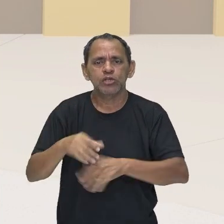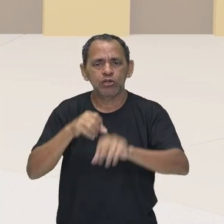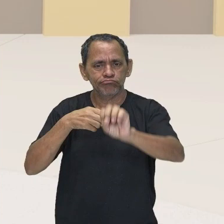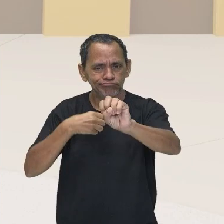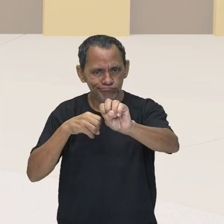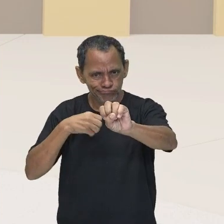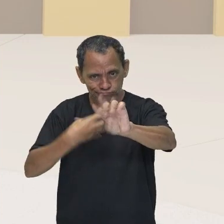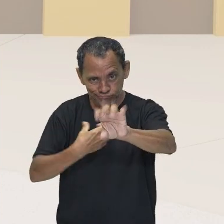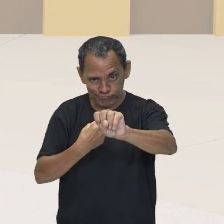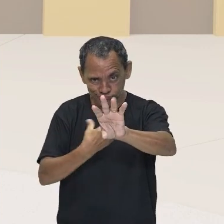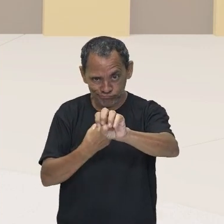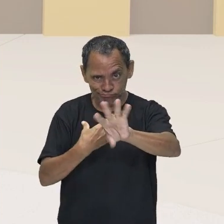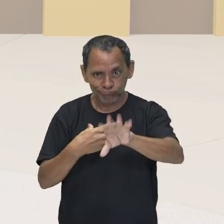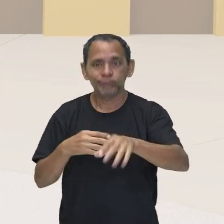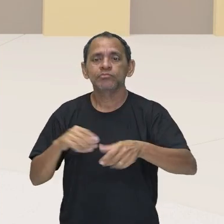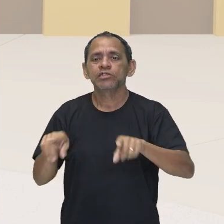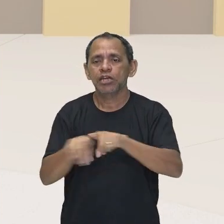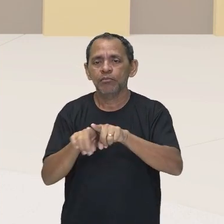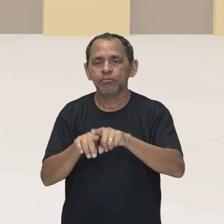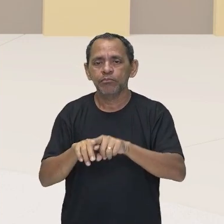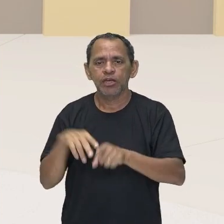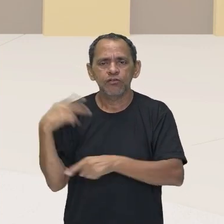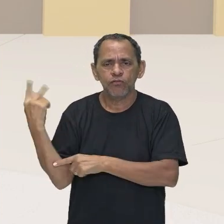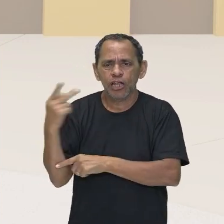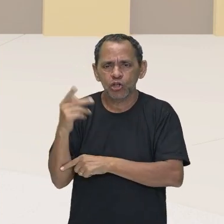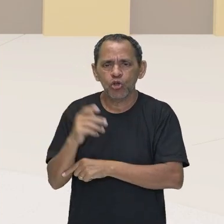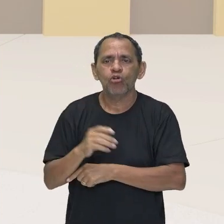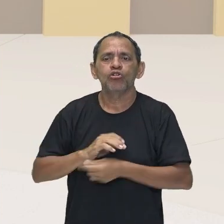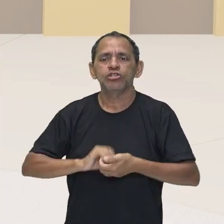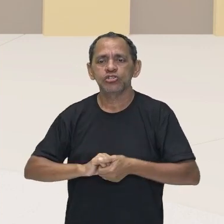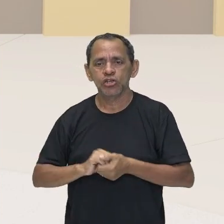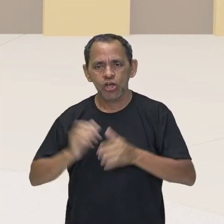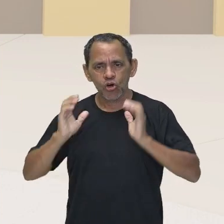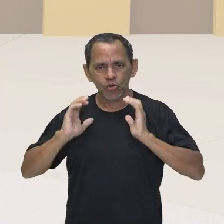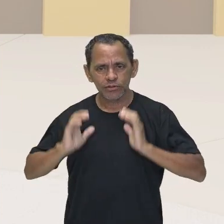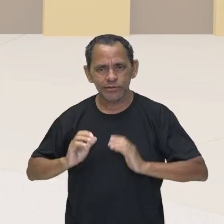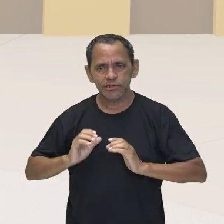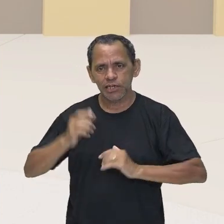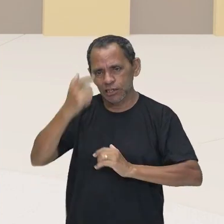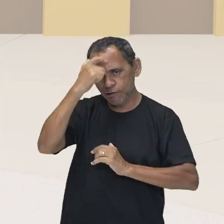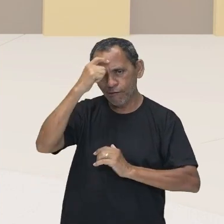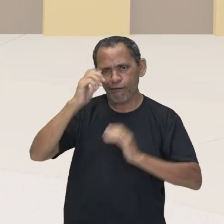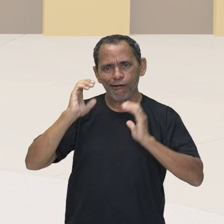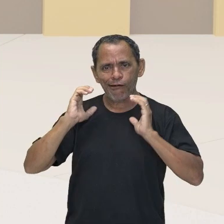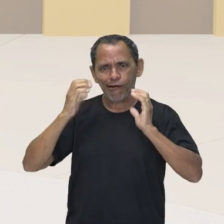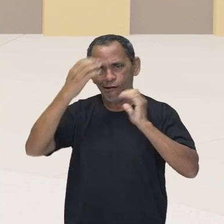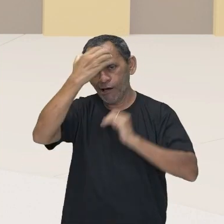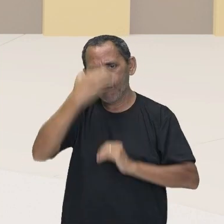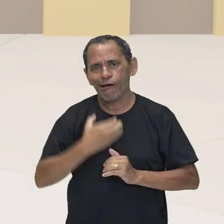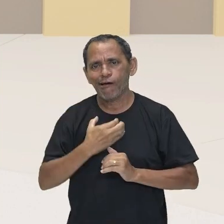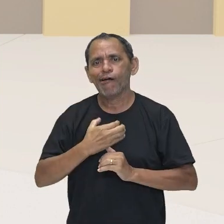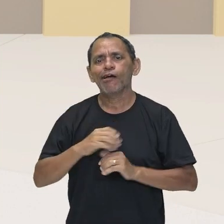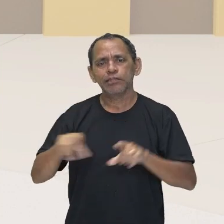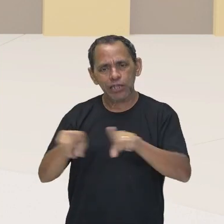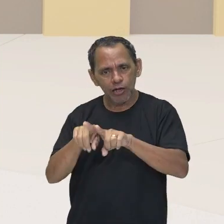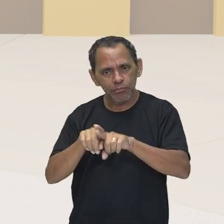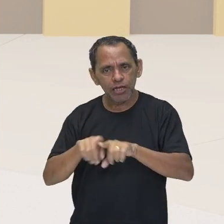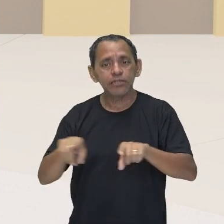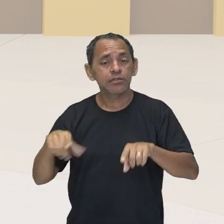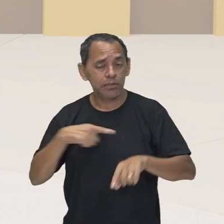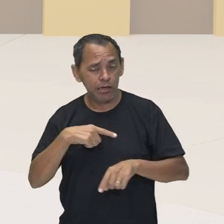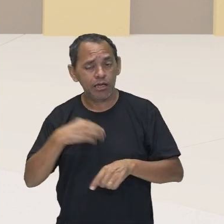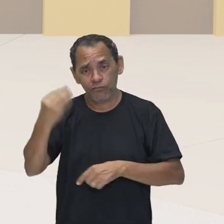de todos os valores do caráter do jovem, nós podemos citar, né, aqui as fragilidades,